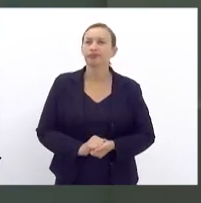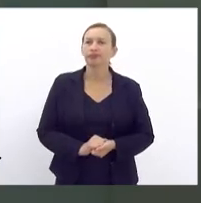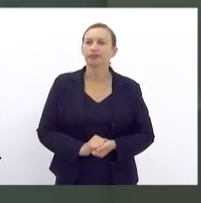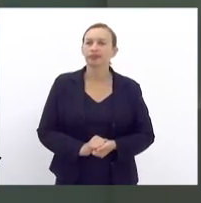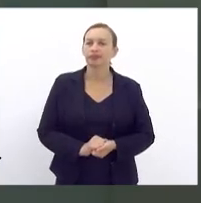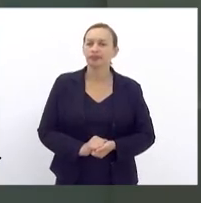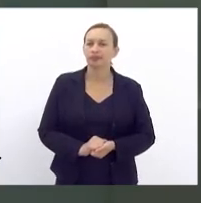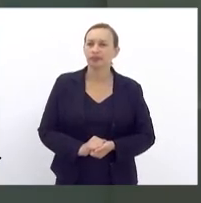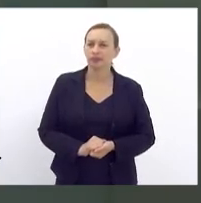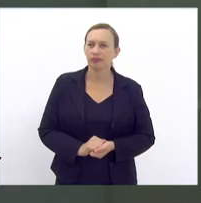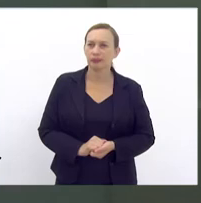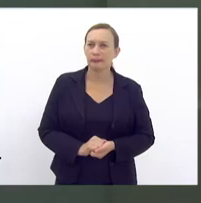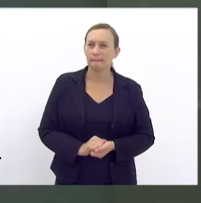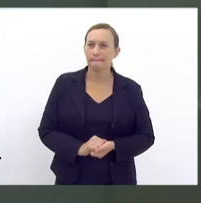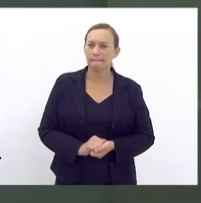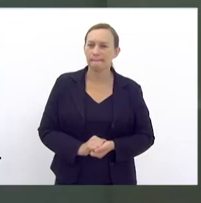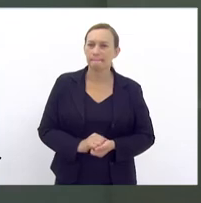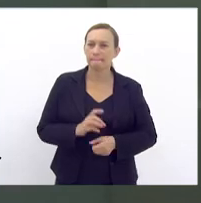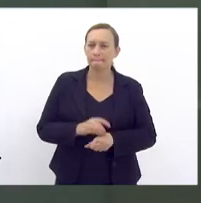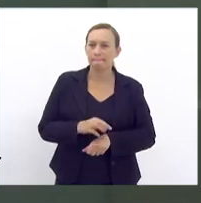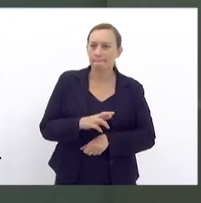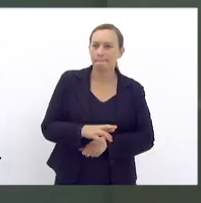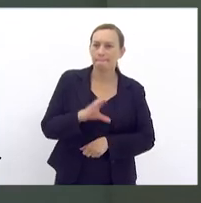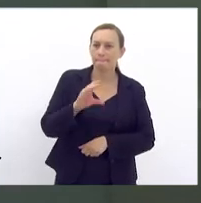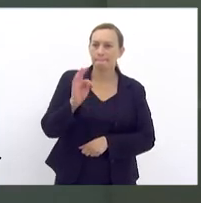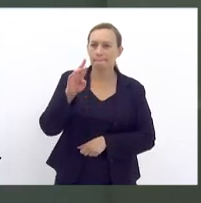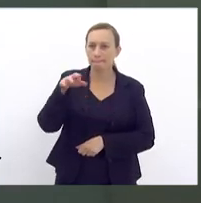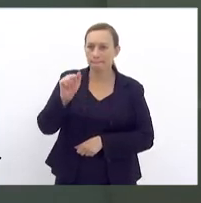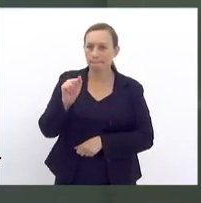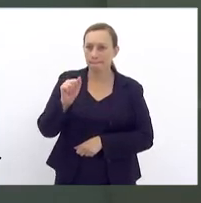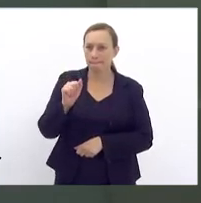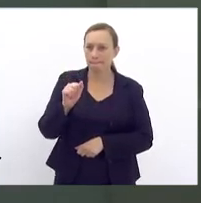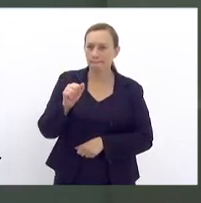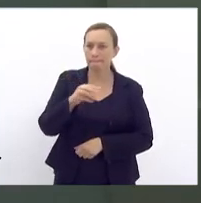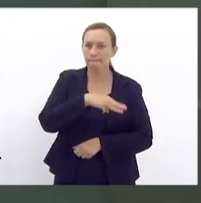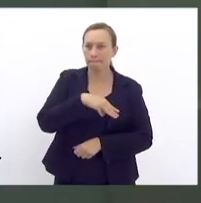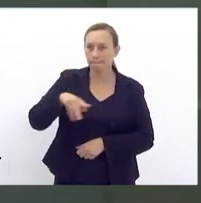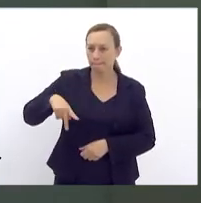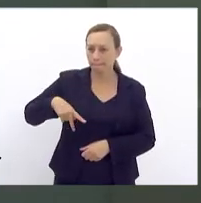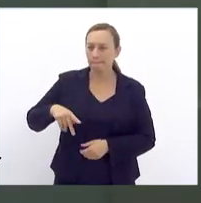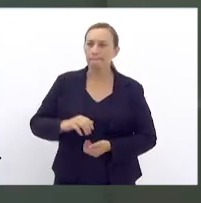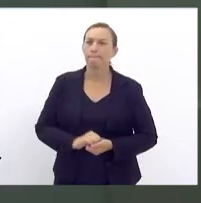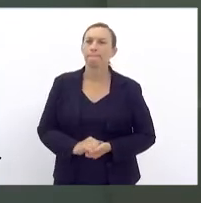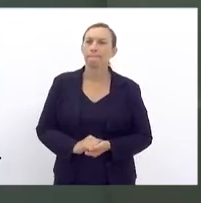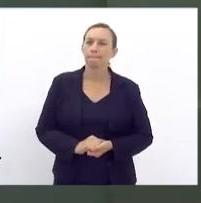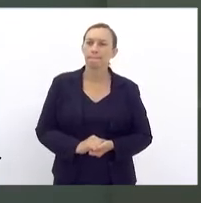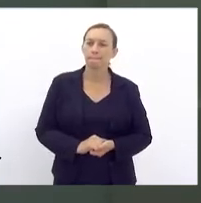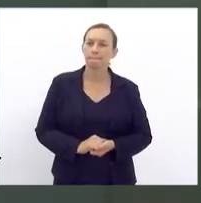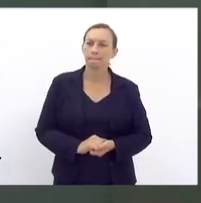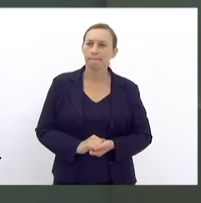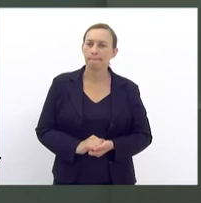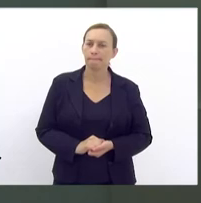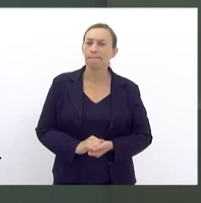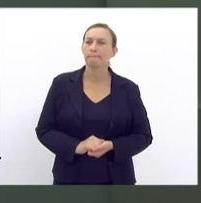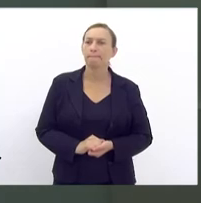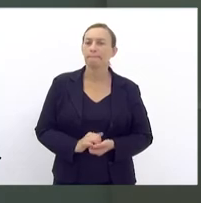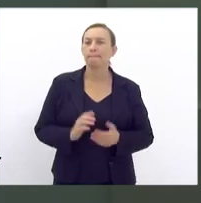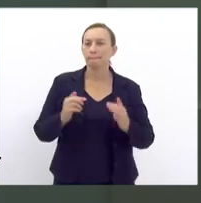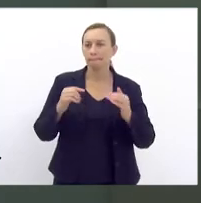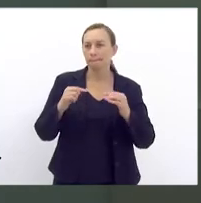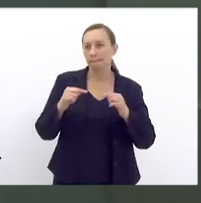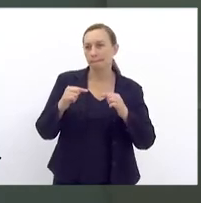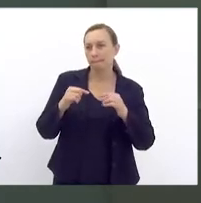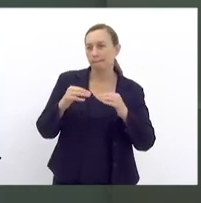Então vamos lá Doutora Cristina Ministério Público Doutora Cristina parece que também nós havíamos combinado aqui antes né